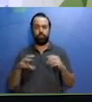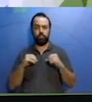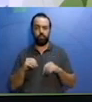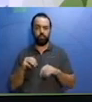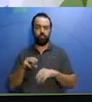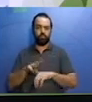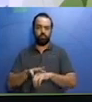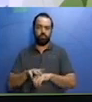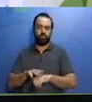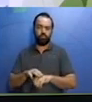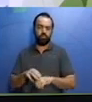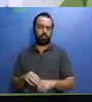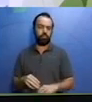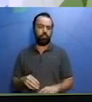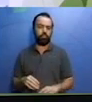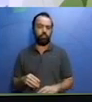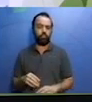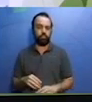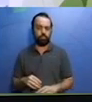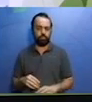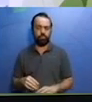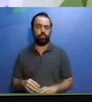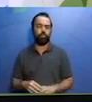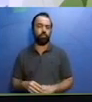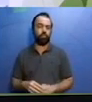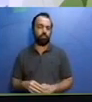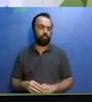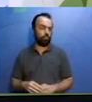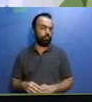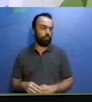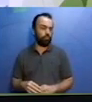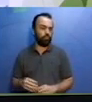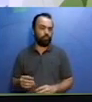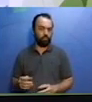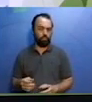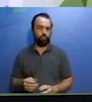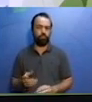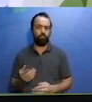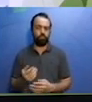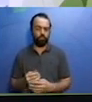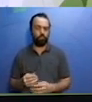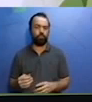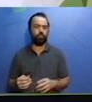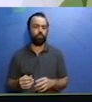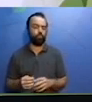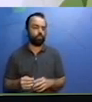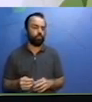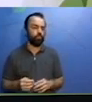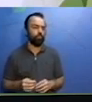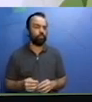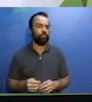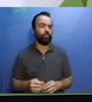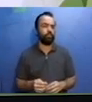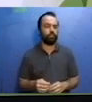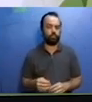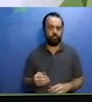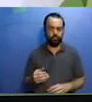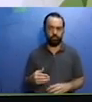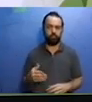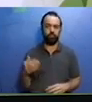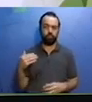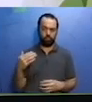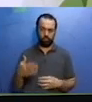primeiro processo, né, de evaporação, que é a técnica de separar misturas homogêneas. Na